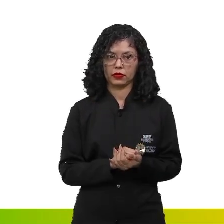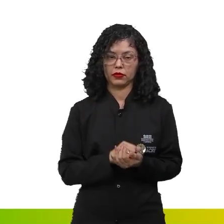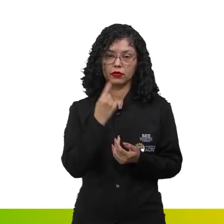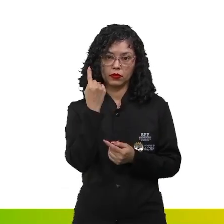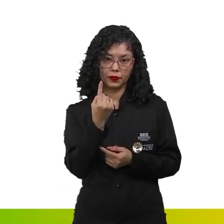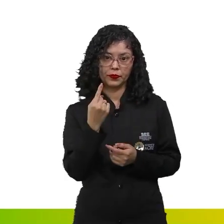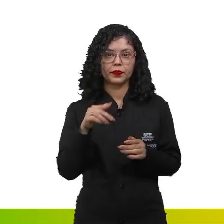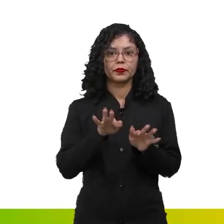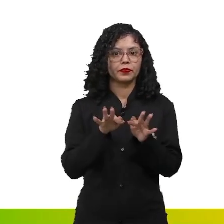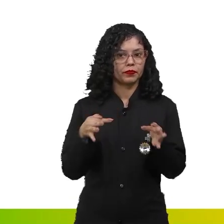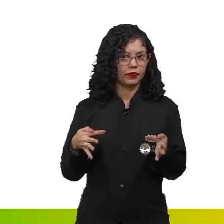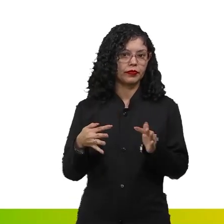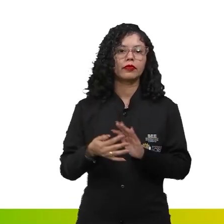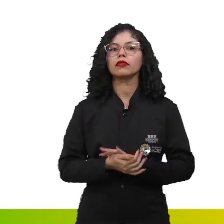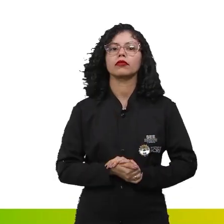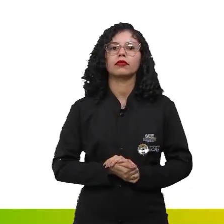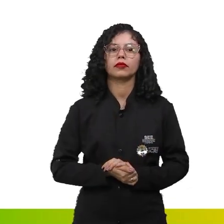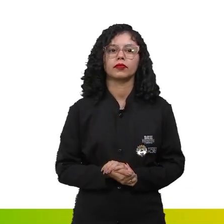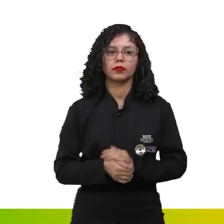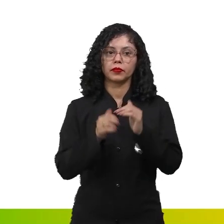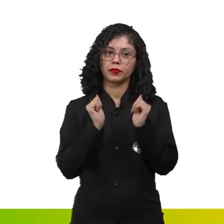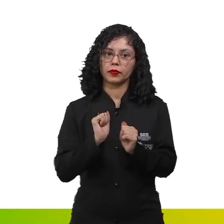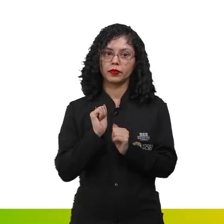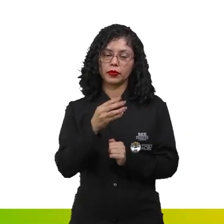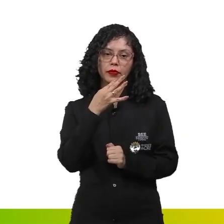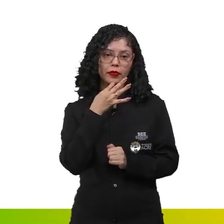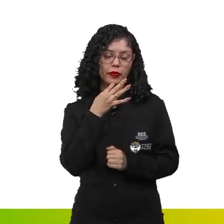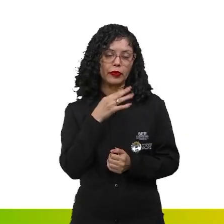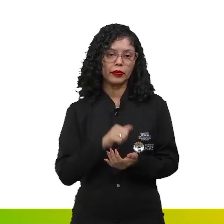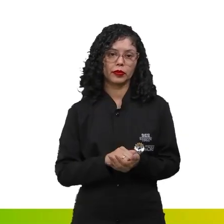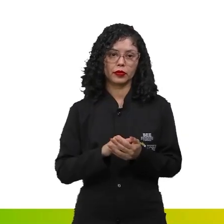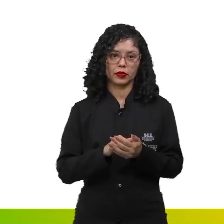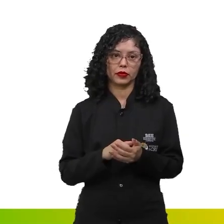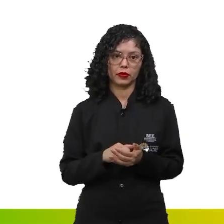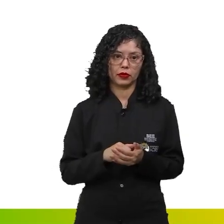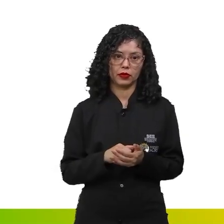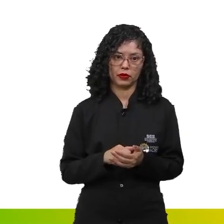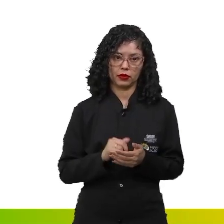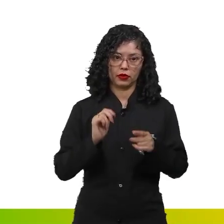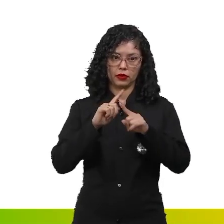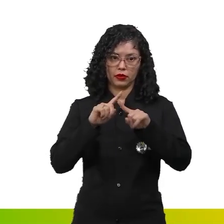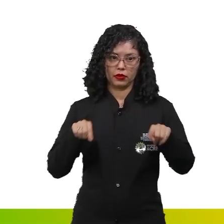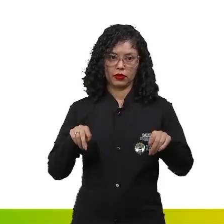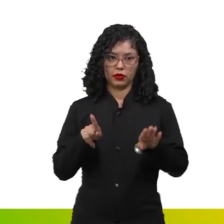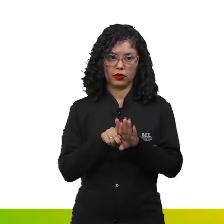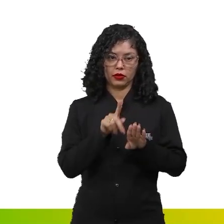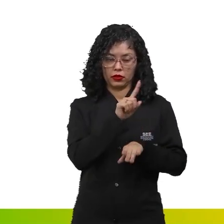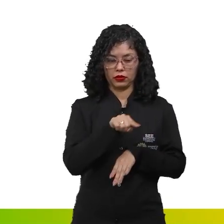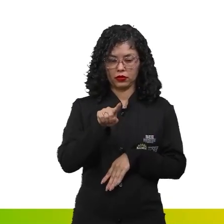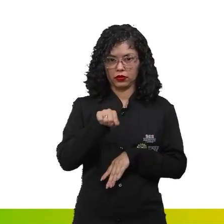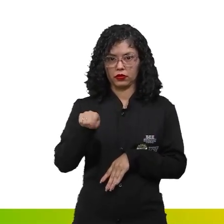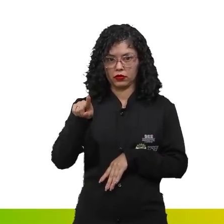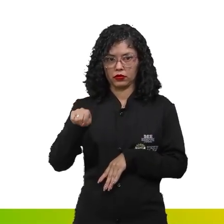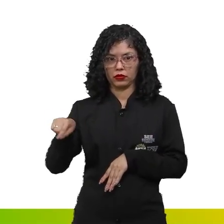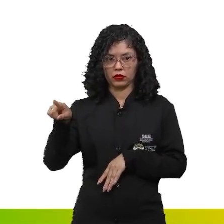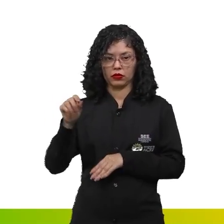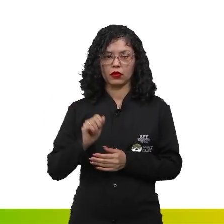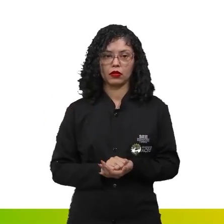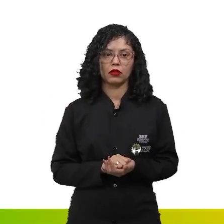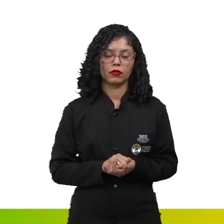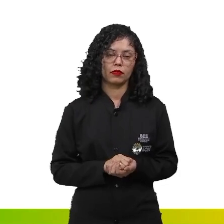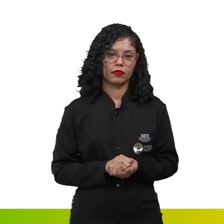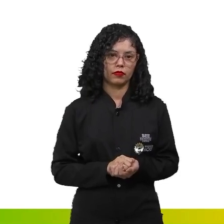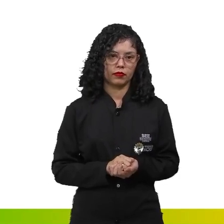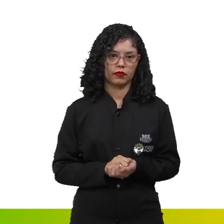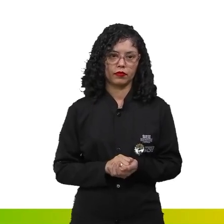uma forma muito simples. Você pode conhecer essa como regra da borboleta. Multiplica os